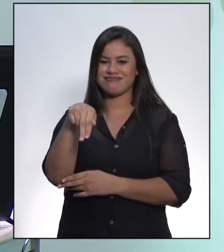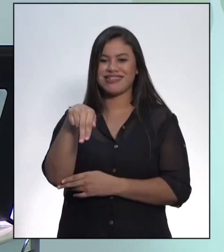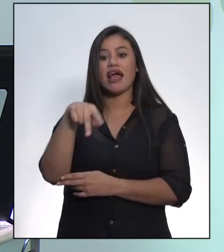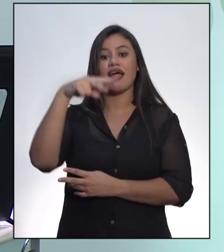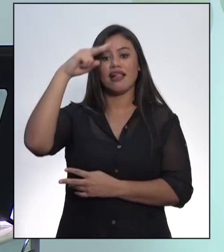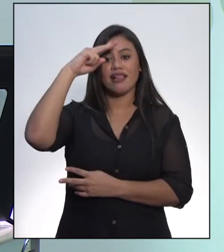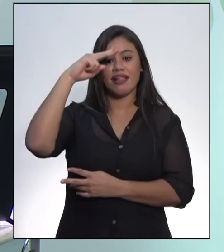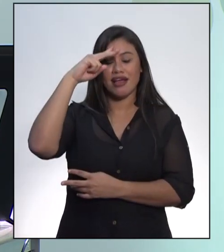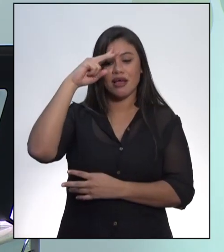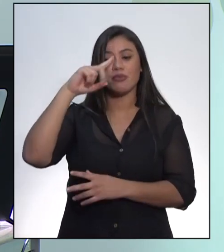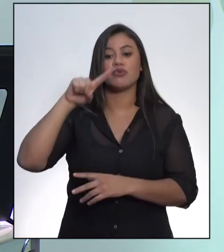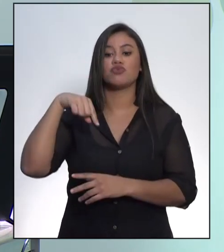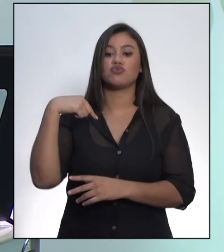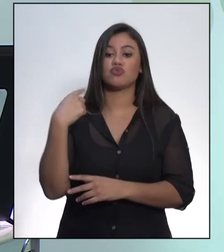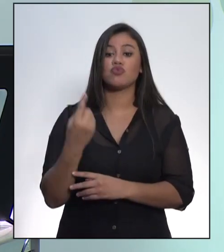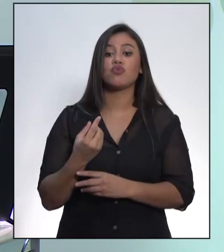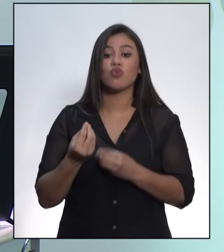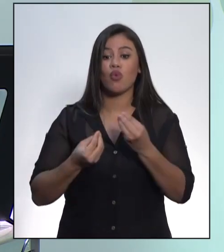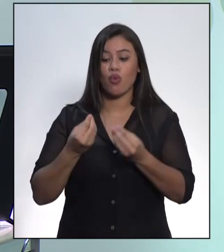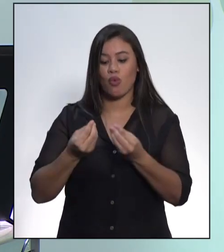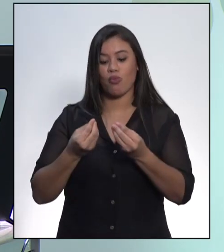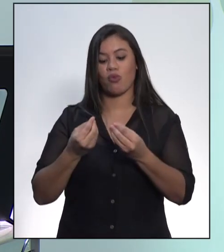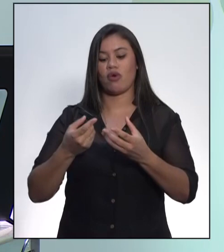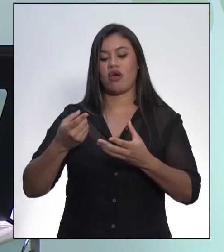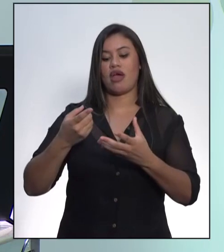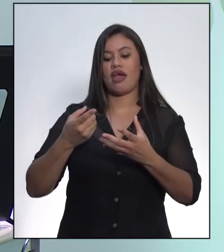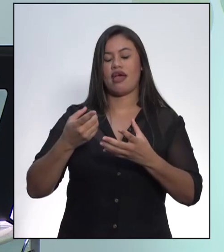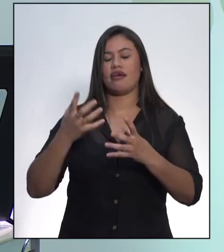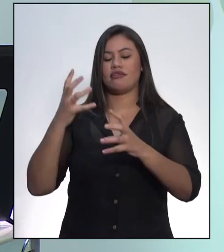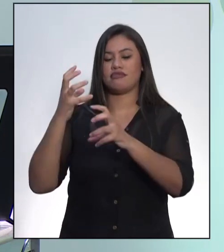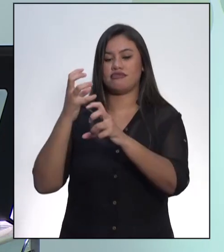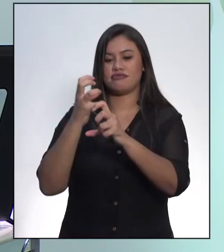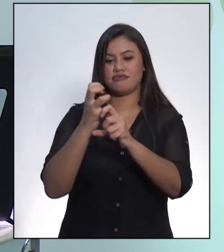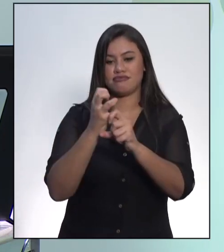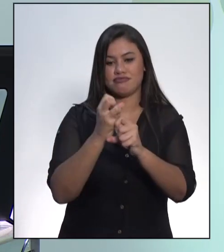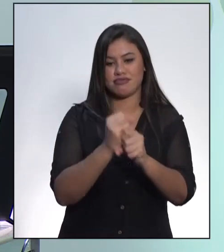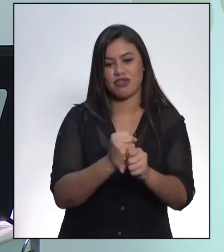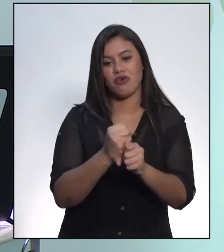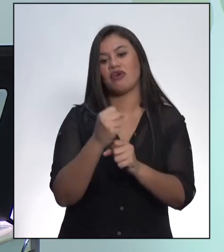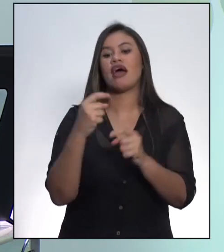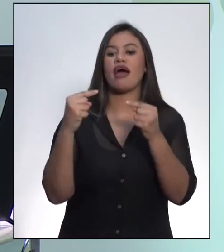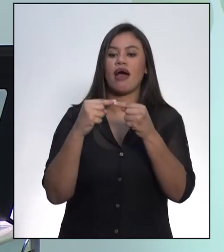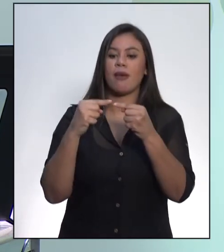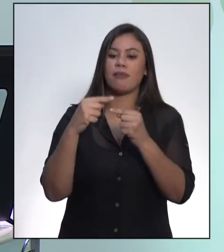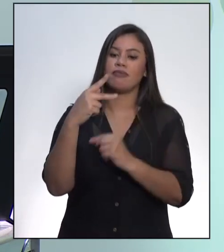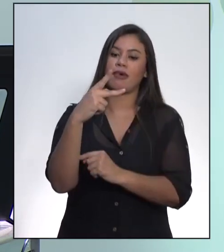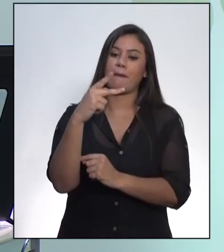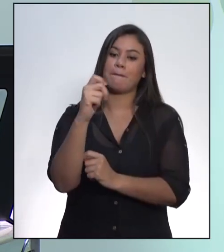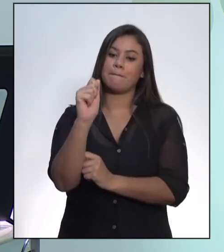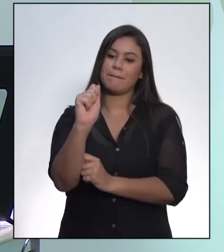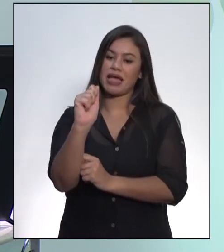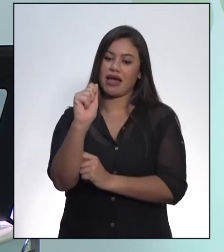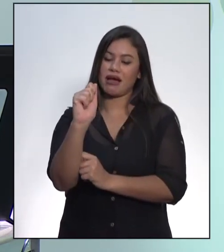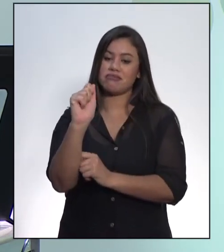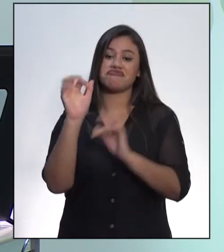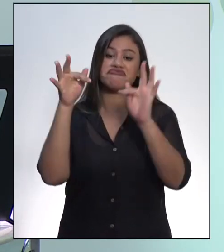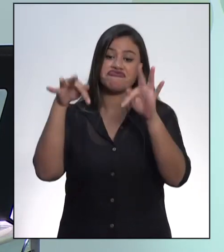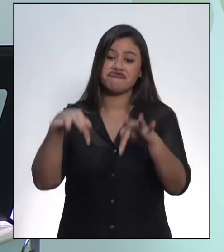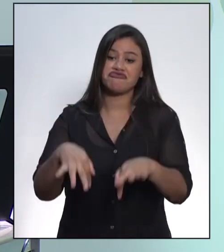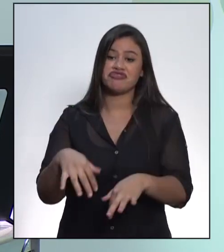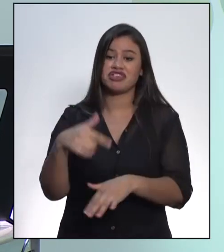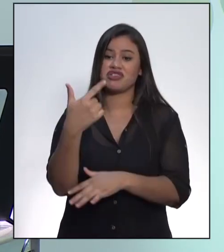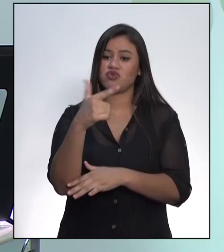de uma PA, de uma progressão aritmética finita. Ela tem fim. Nós vamos definir esse fim ao longo